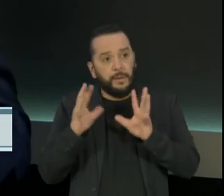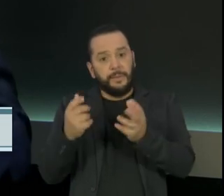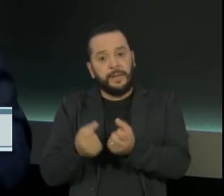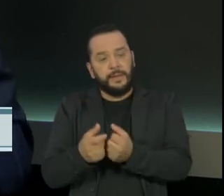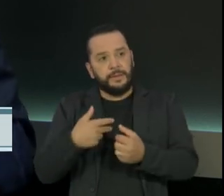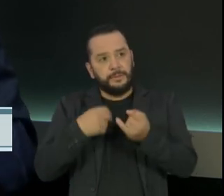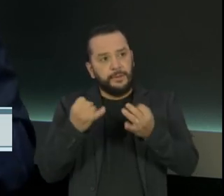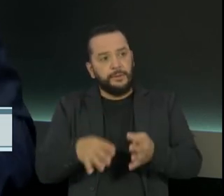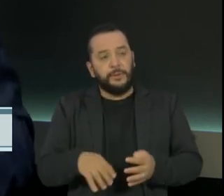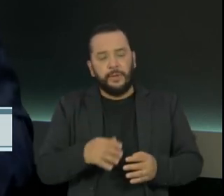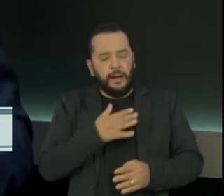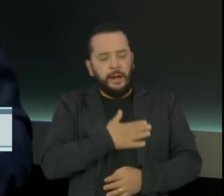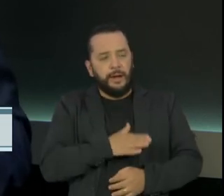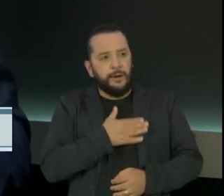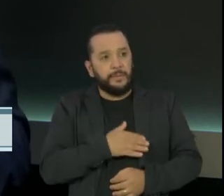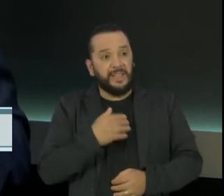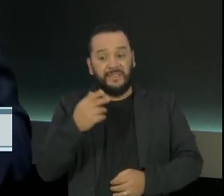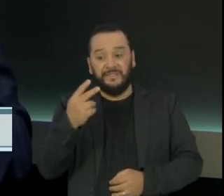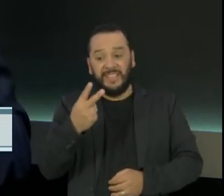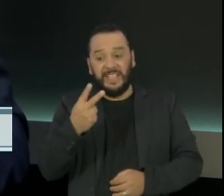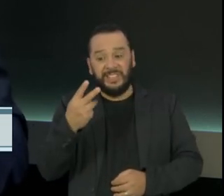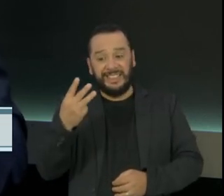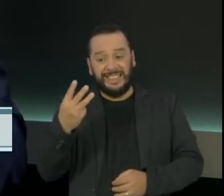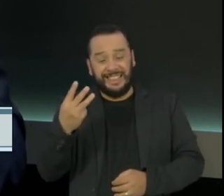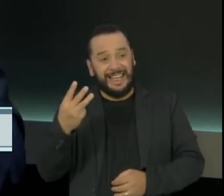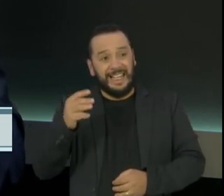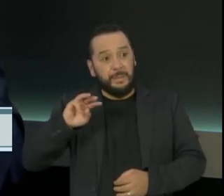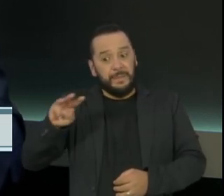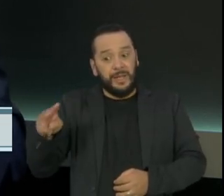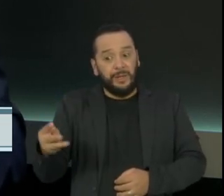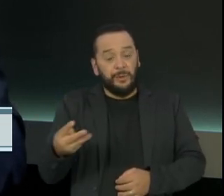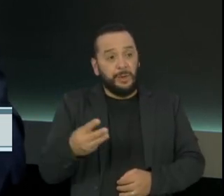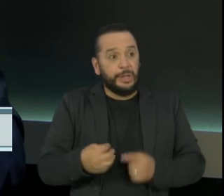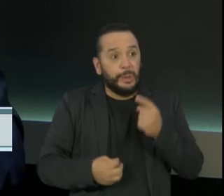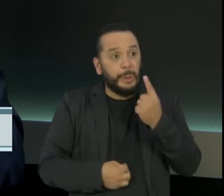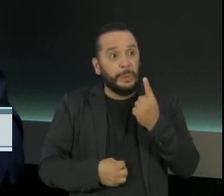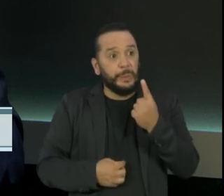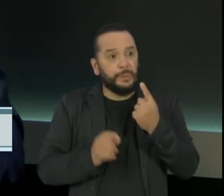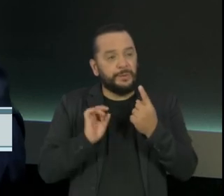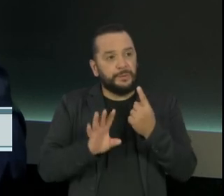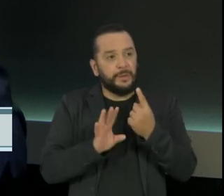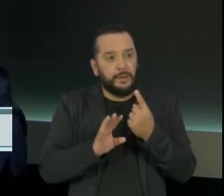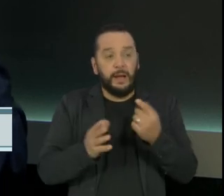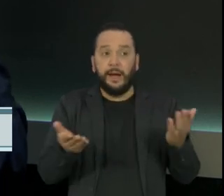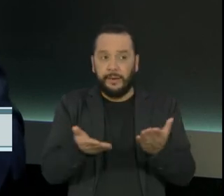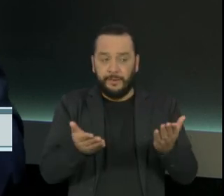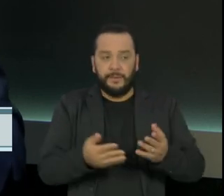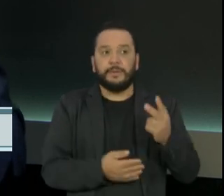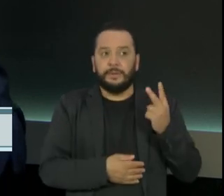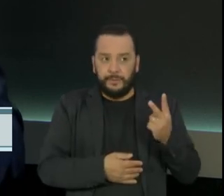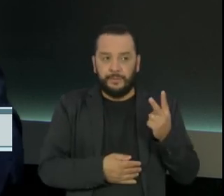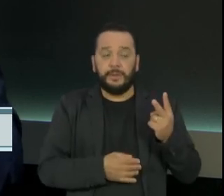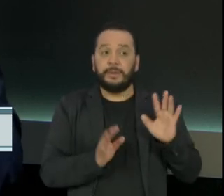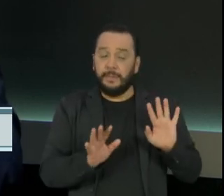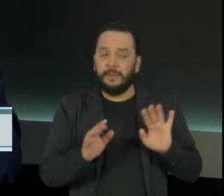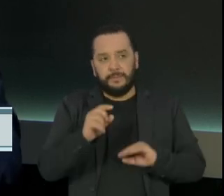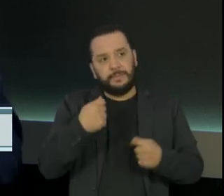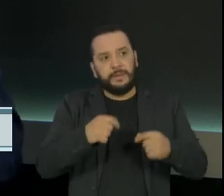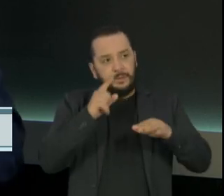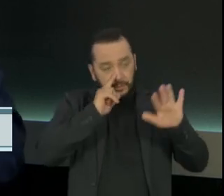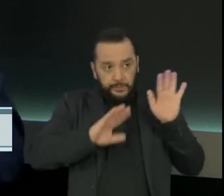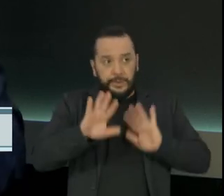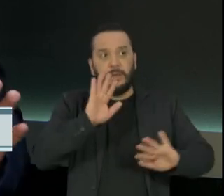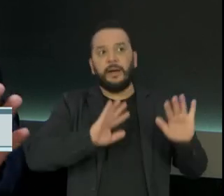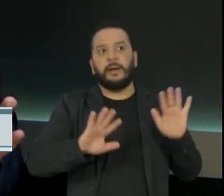milhões, portanto, ainda é preciso olhar para esse episódio com muita cautela, muita calma,